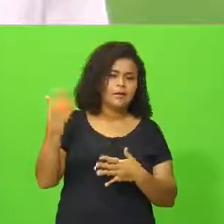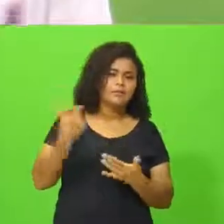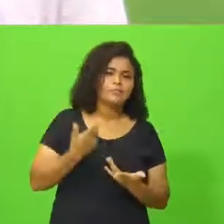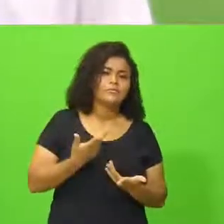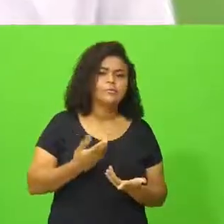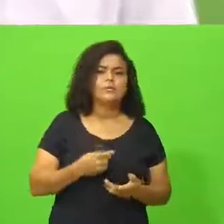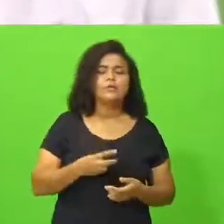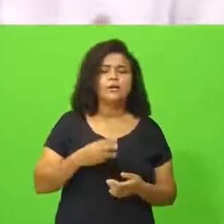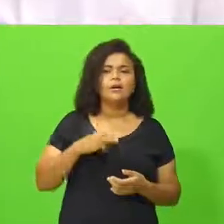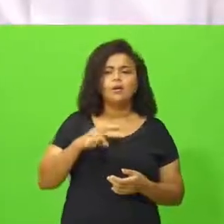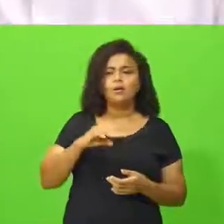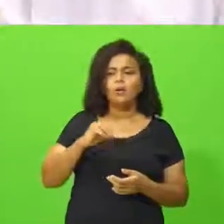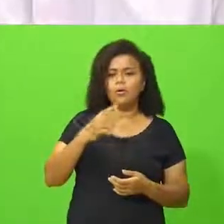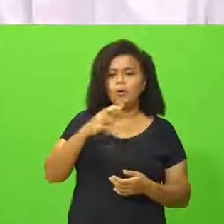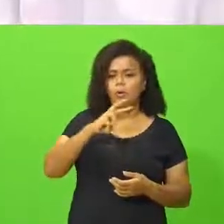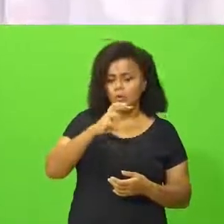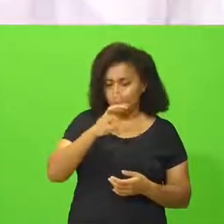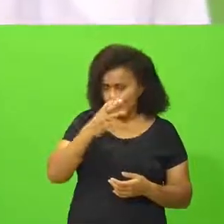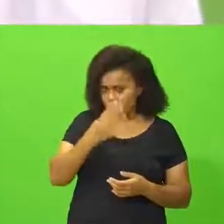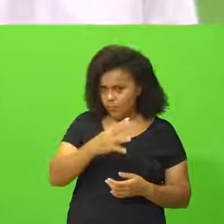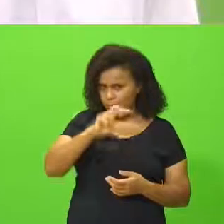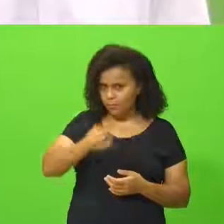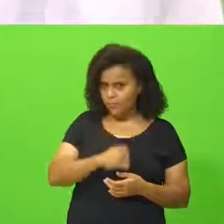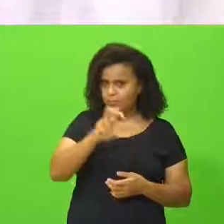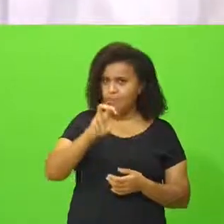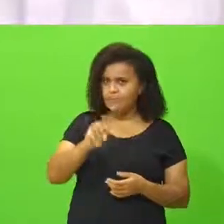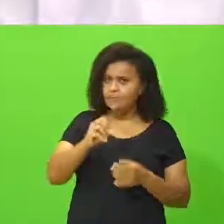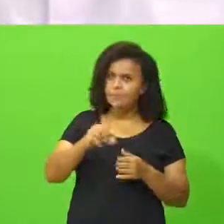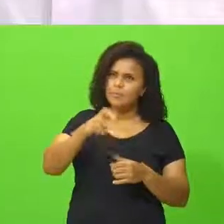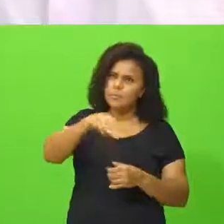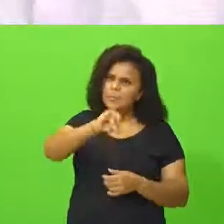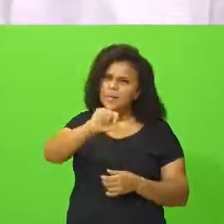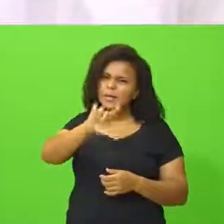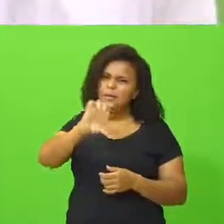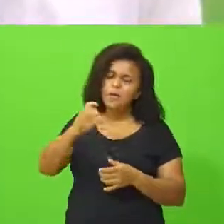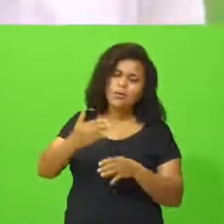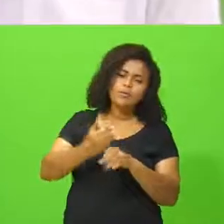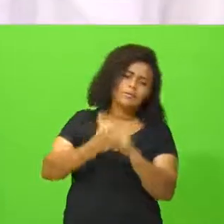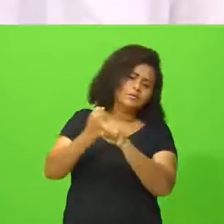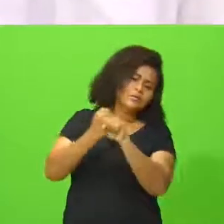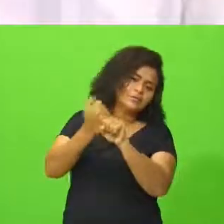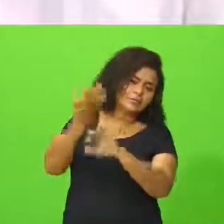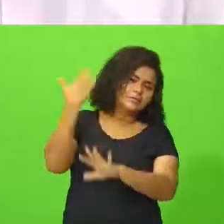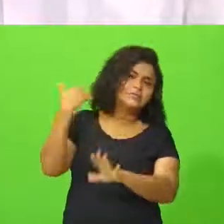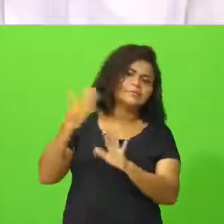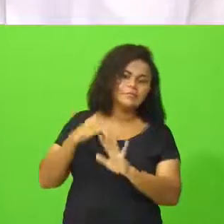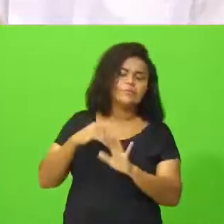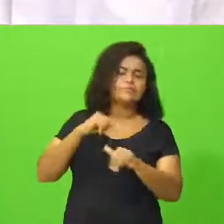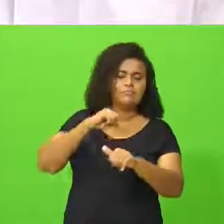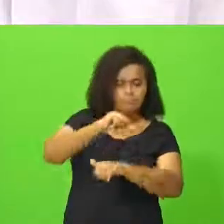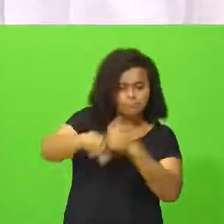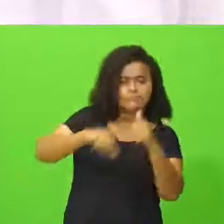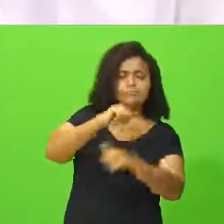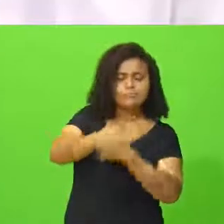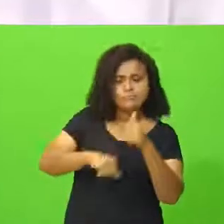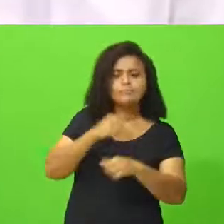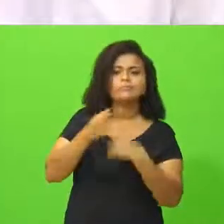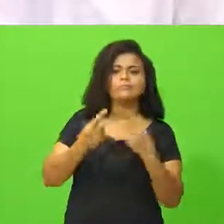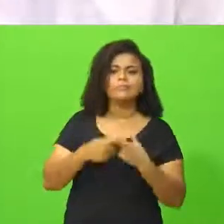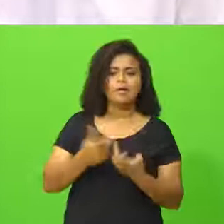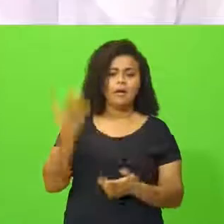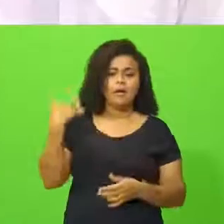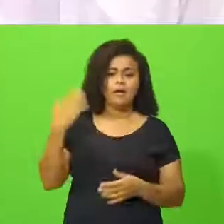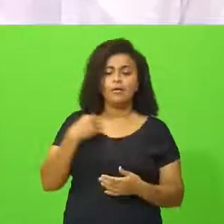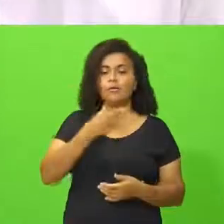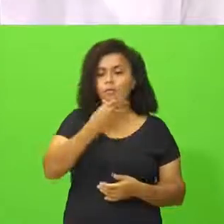né, de degradação do meio. Mas inicialmente a gente percebe que o homem, desde os primórdios,